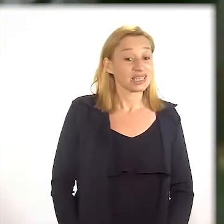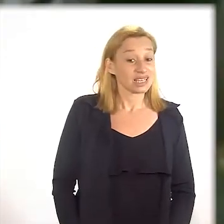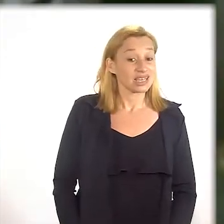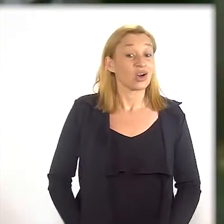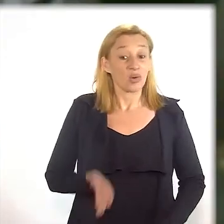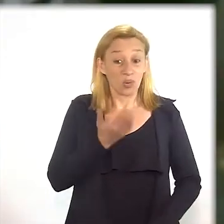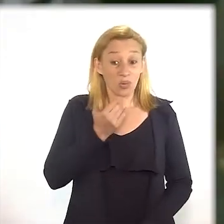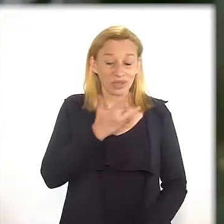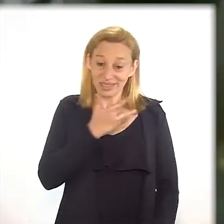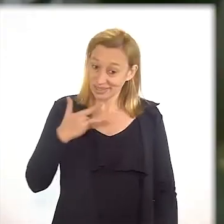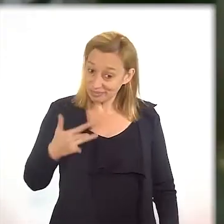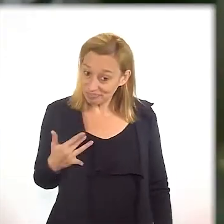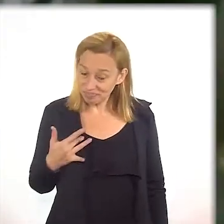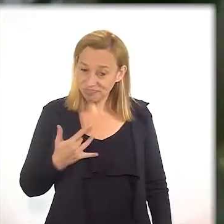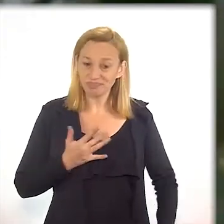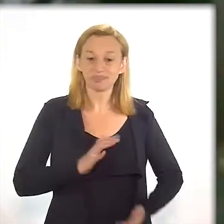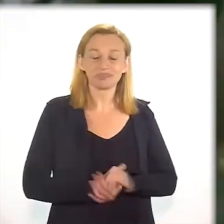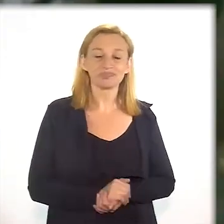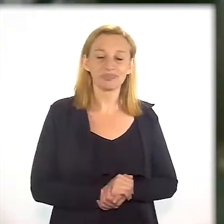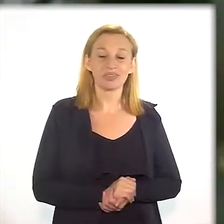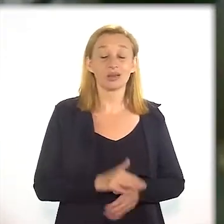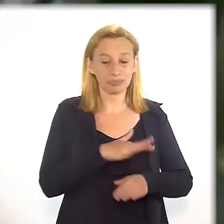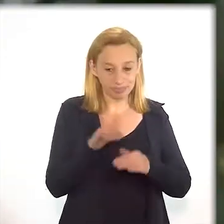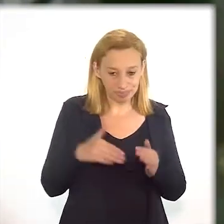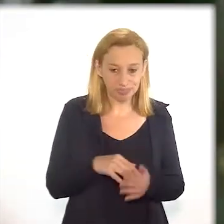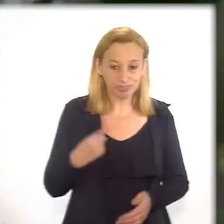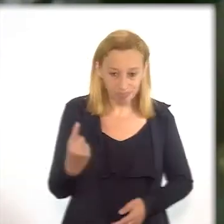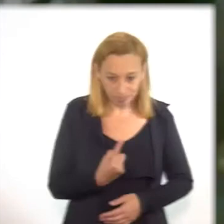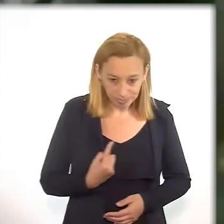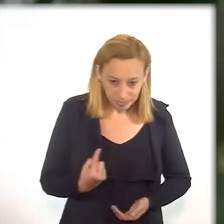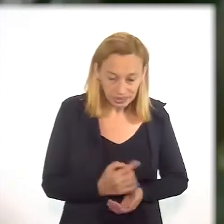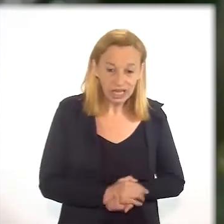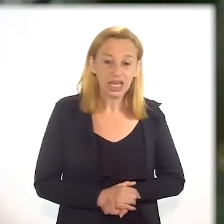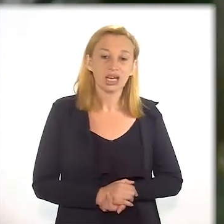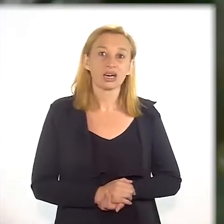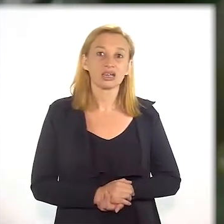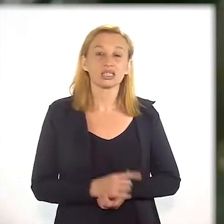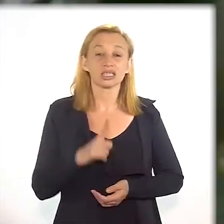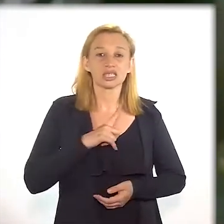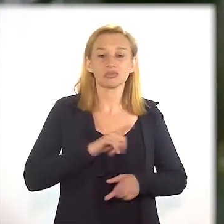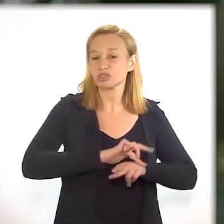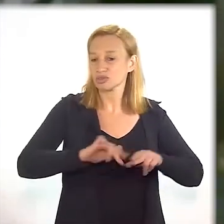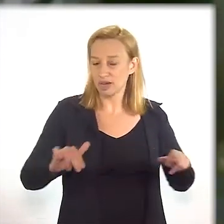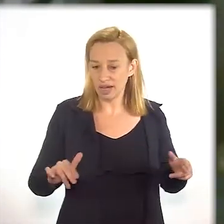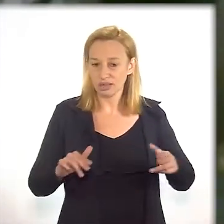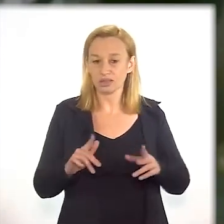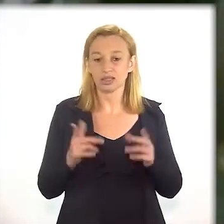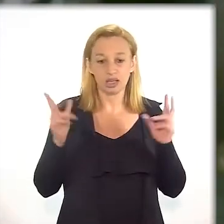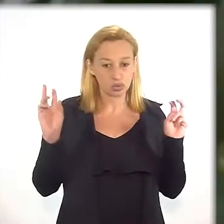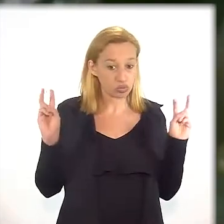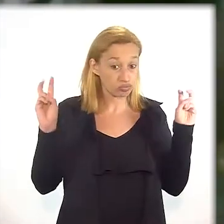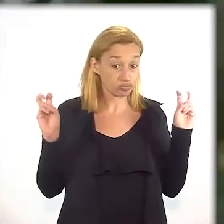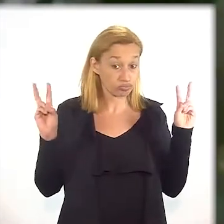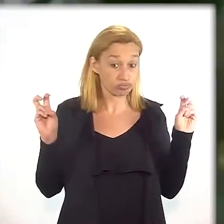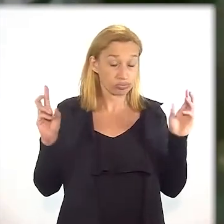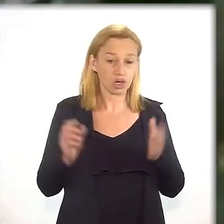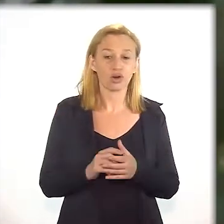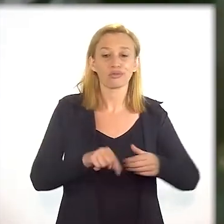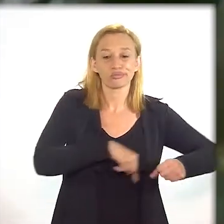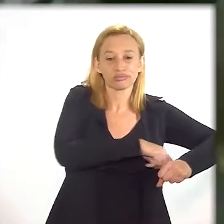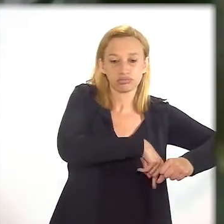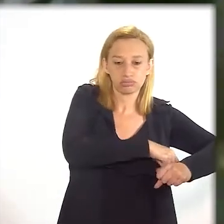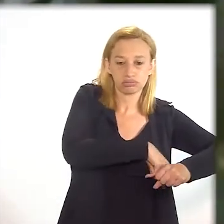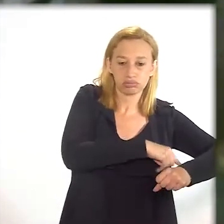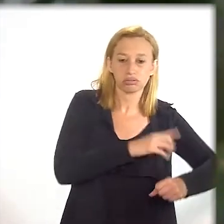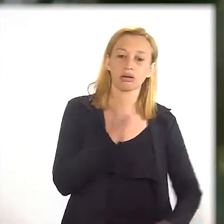Comer de forma saudável é um desafio para todos, né? Porque nós temos várias questões envolvidas, principalmente porque